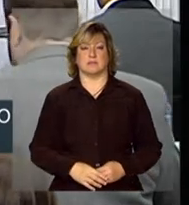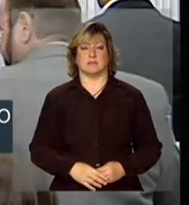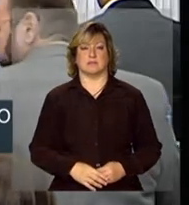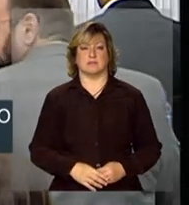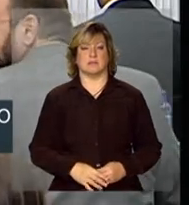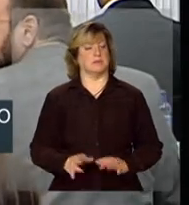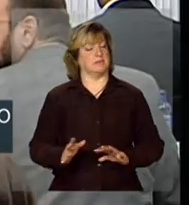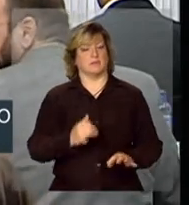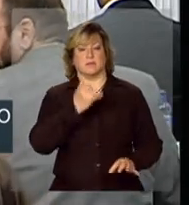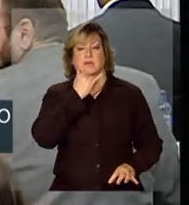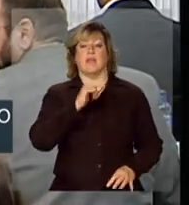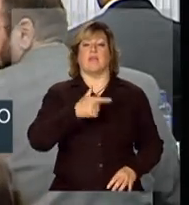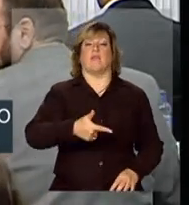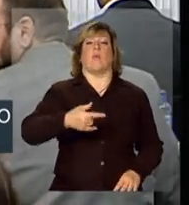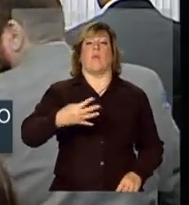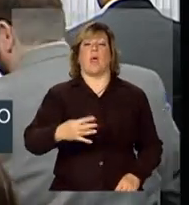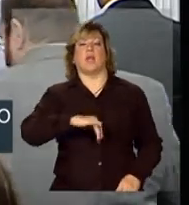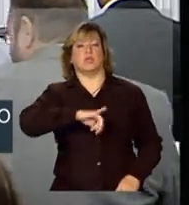24.